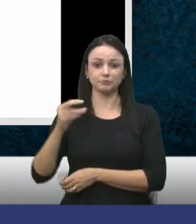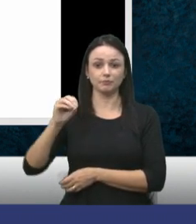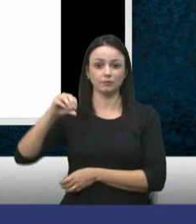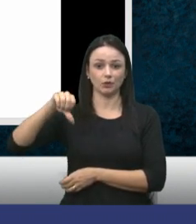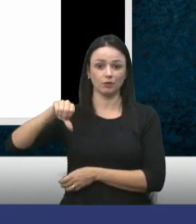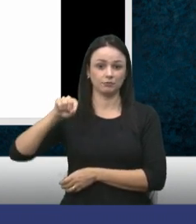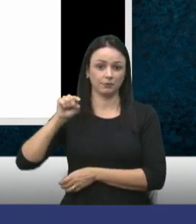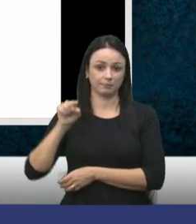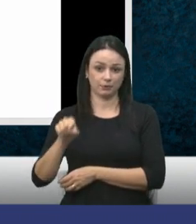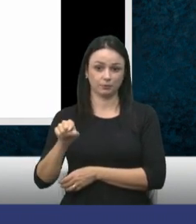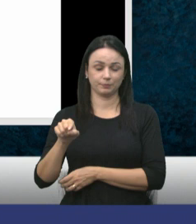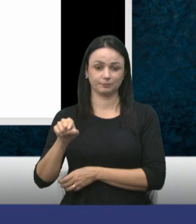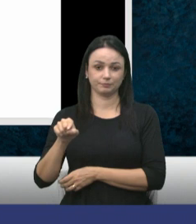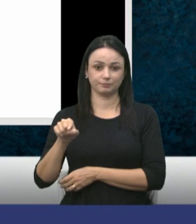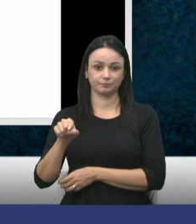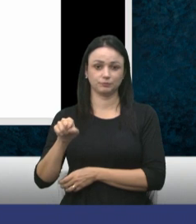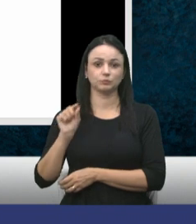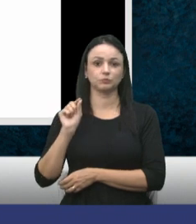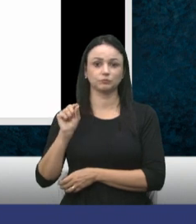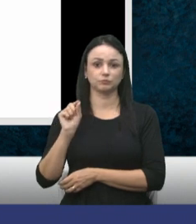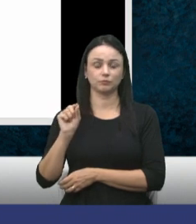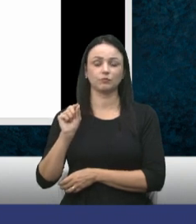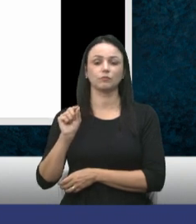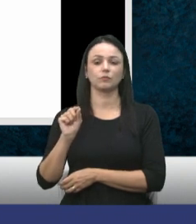29.209.000, equivalendo a